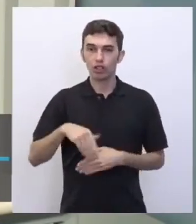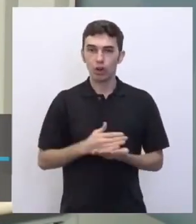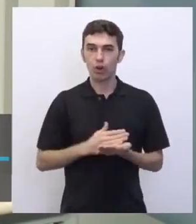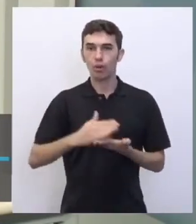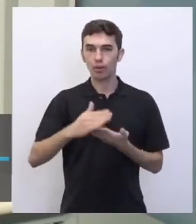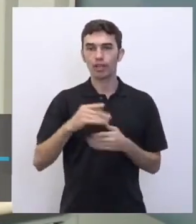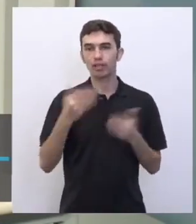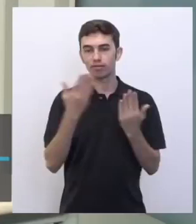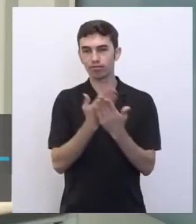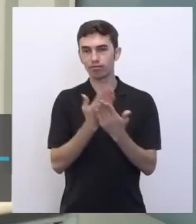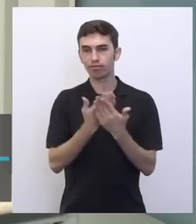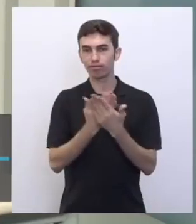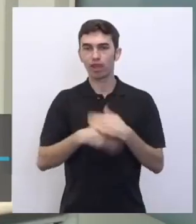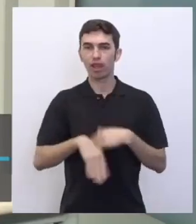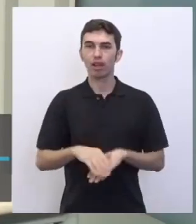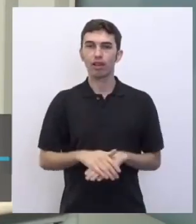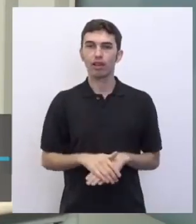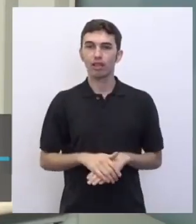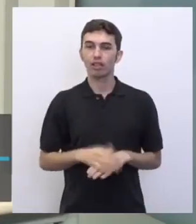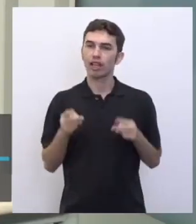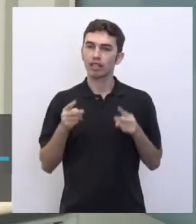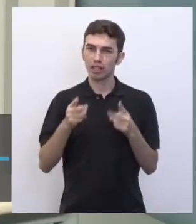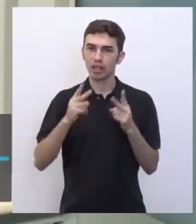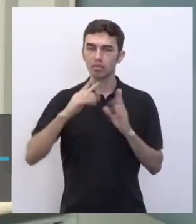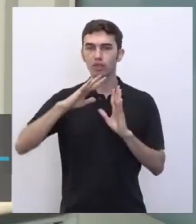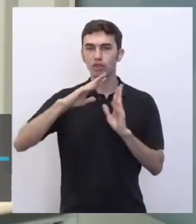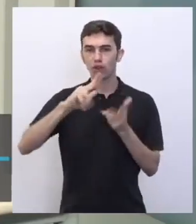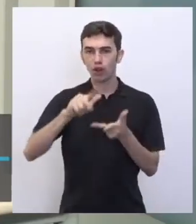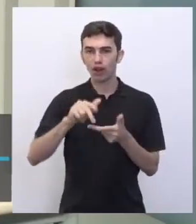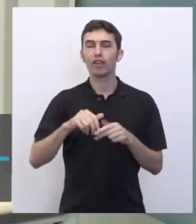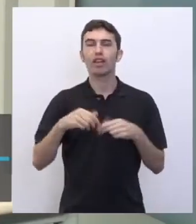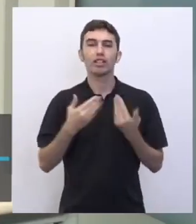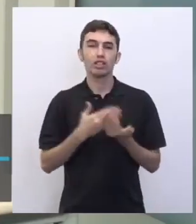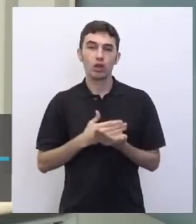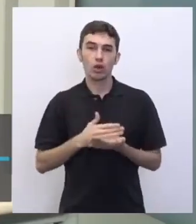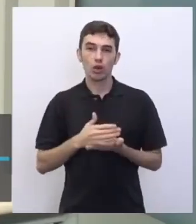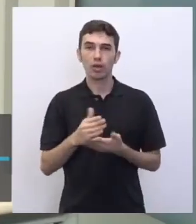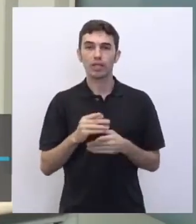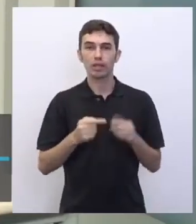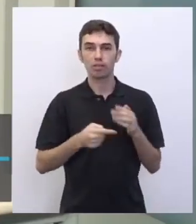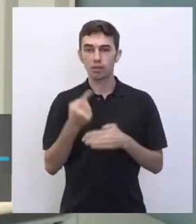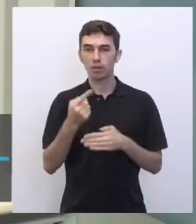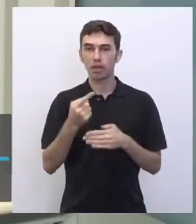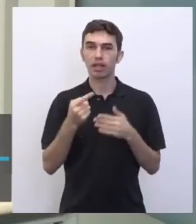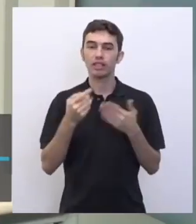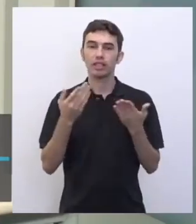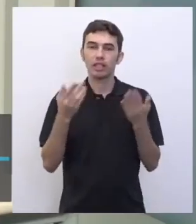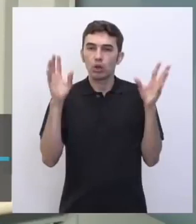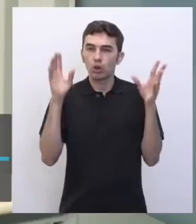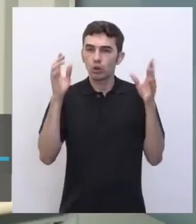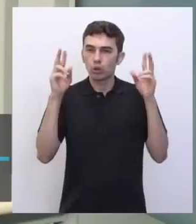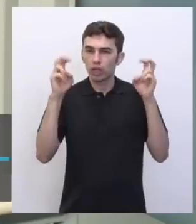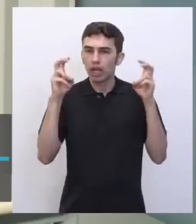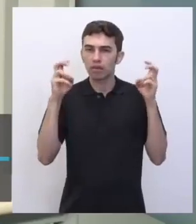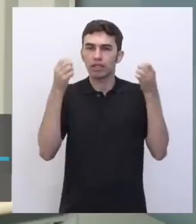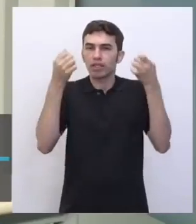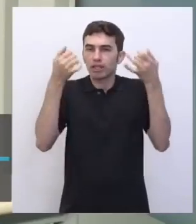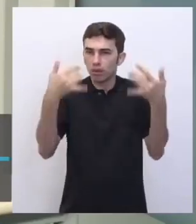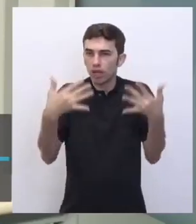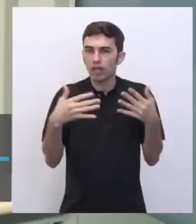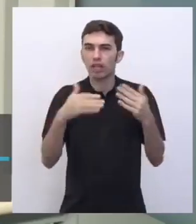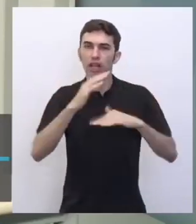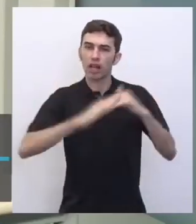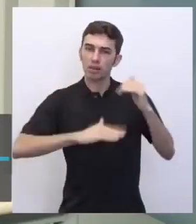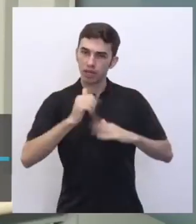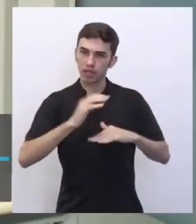né, para a nossa aula. Como em toda aula de geografia, a gente sempre faz uma apresentação breve do tema da aula, da